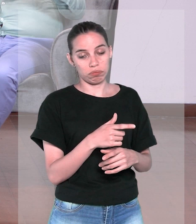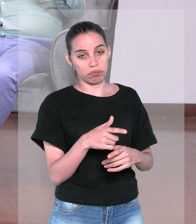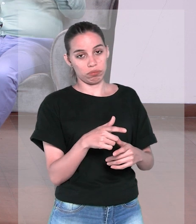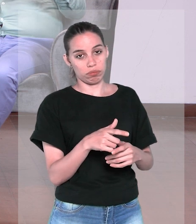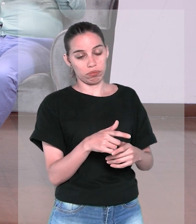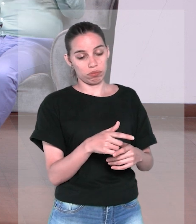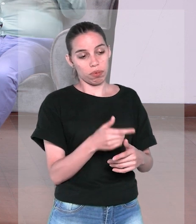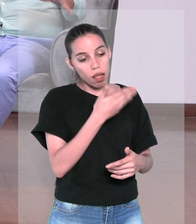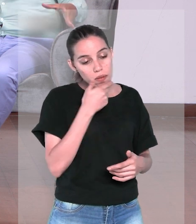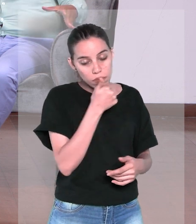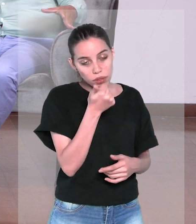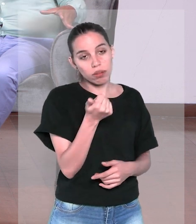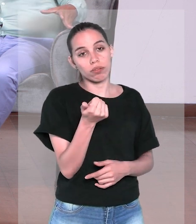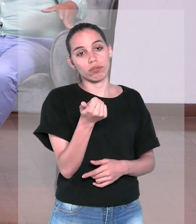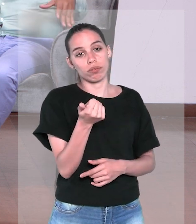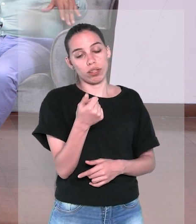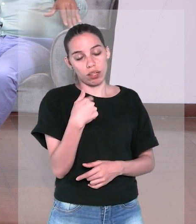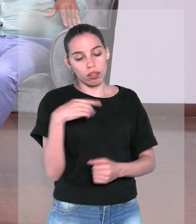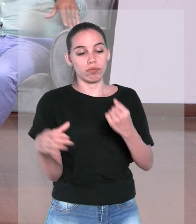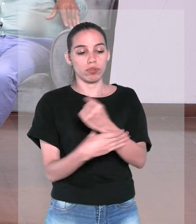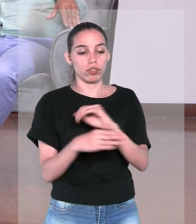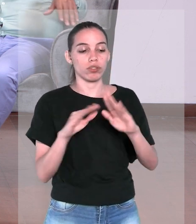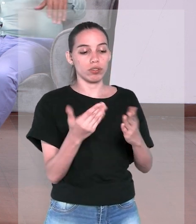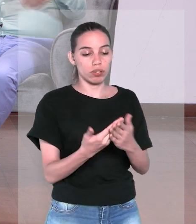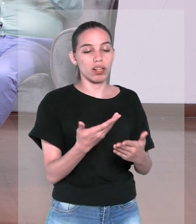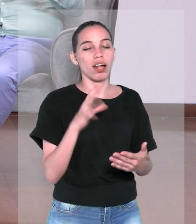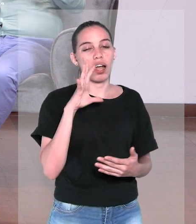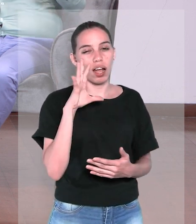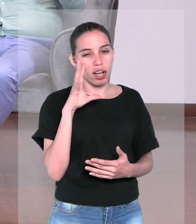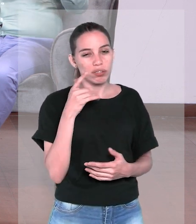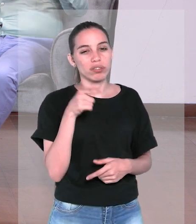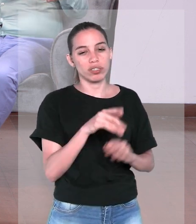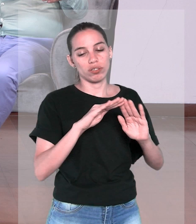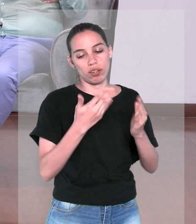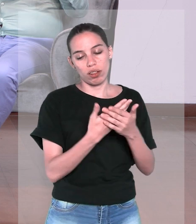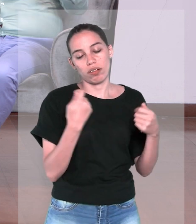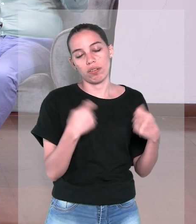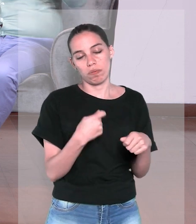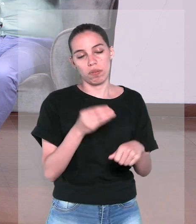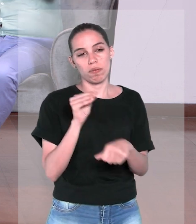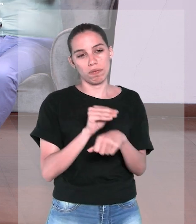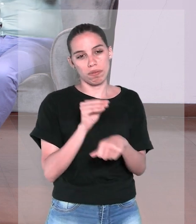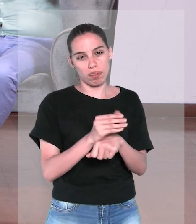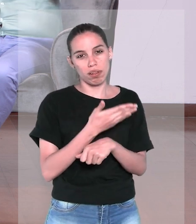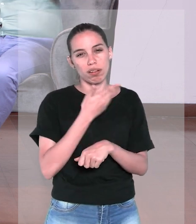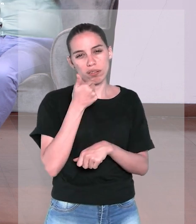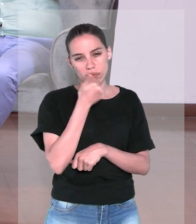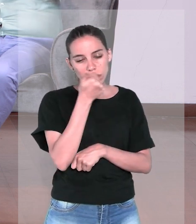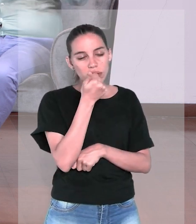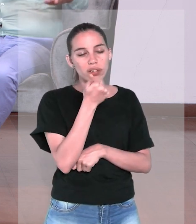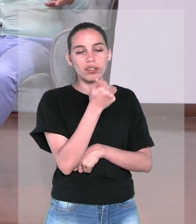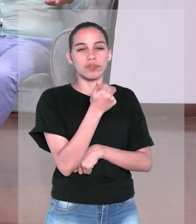qualificada, protegida também. Então, eu sou um defensor da escola, mas eu não sou favorável a uma escola, no livro eu chamo de